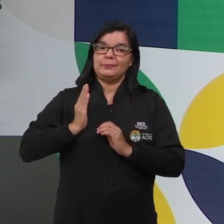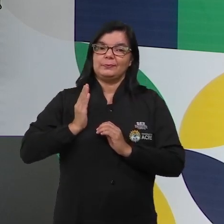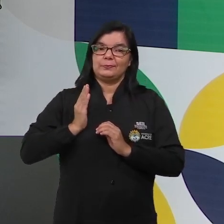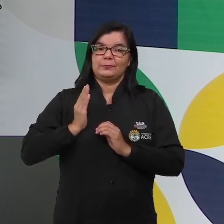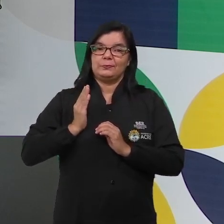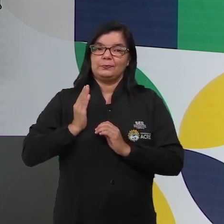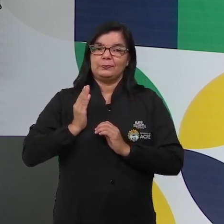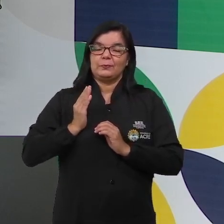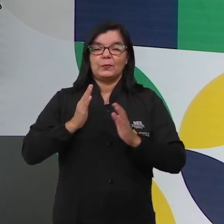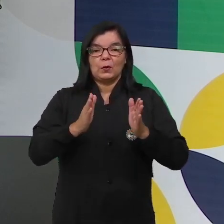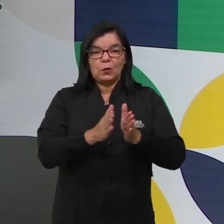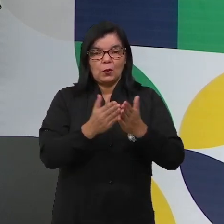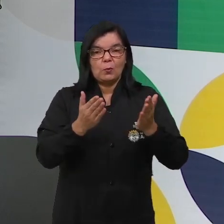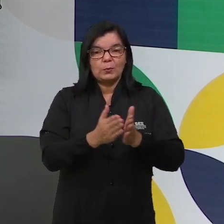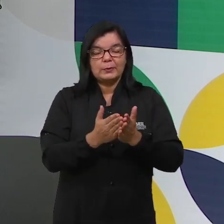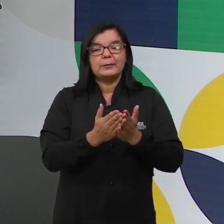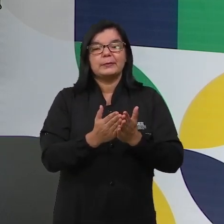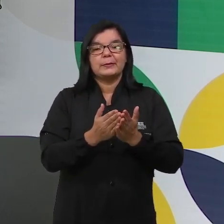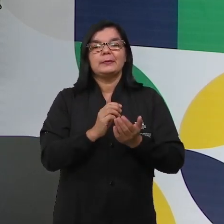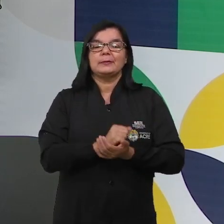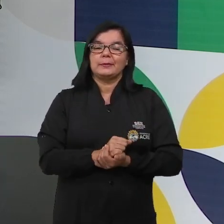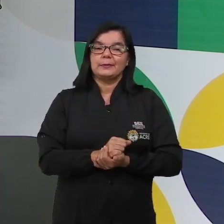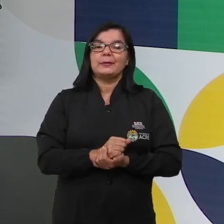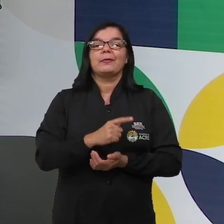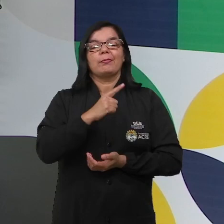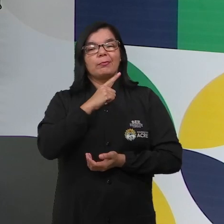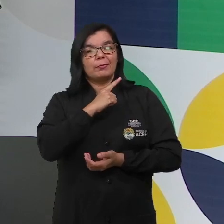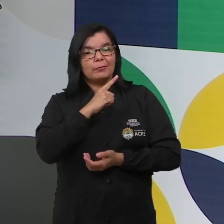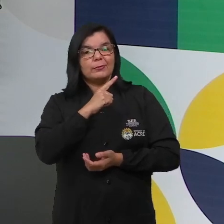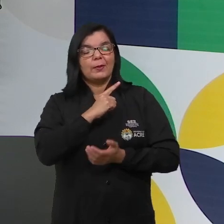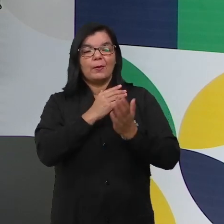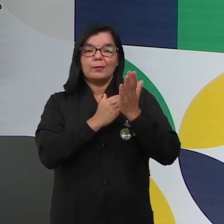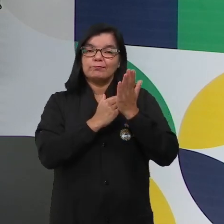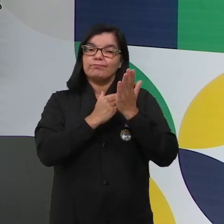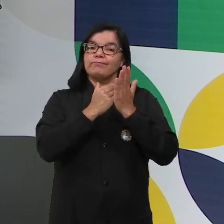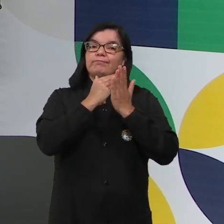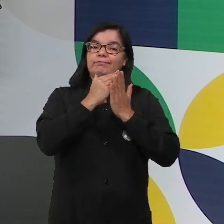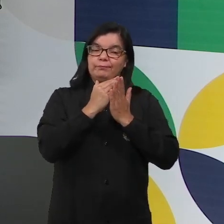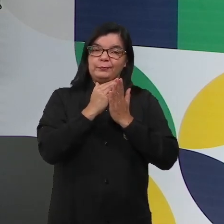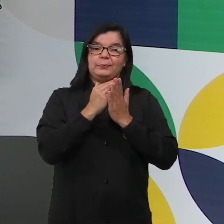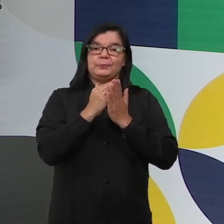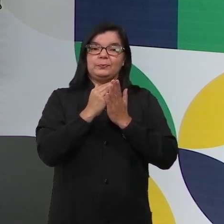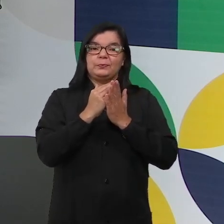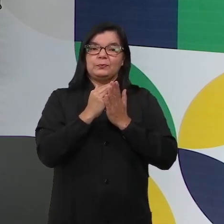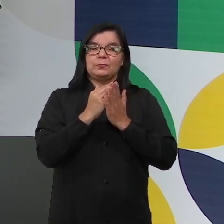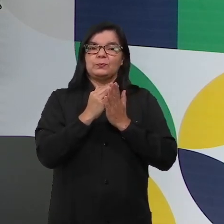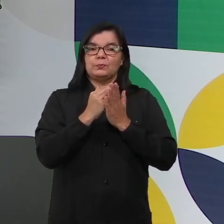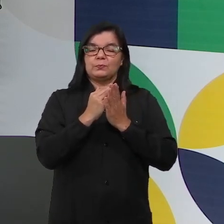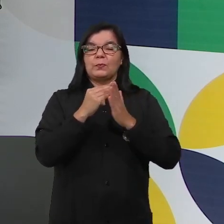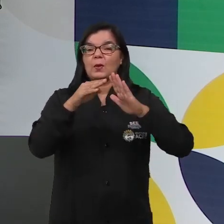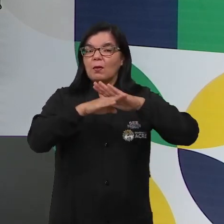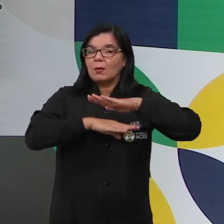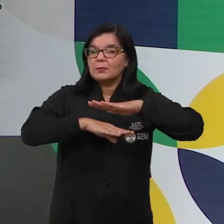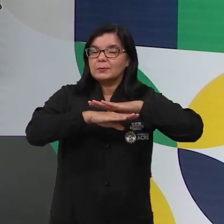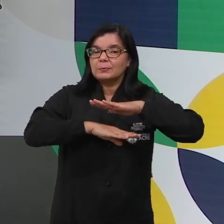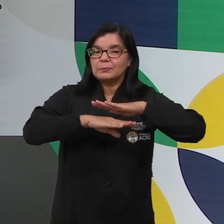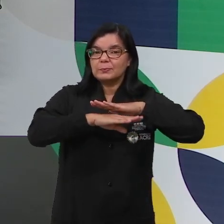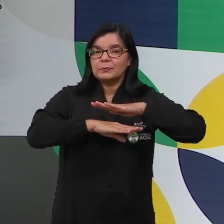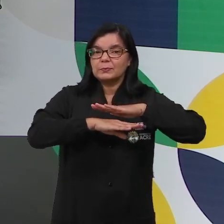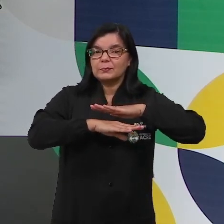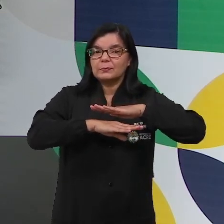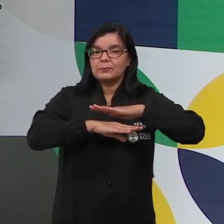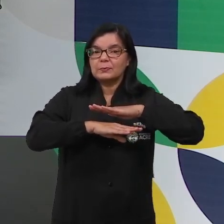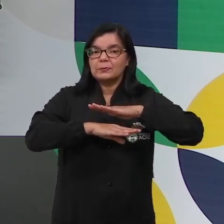mais rico. E o pobre, ele tem aí um crescimento muito abaixo em